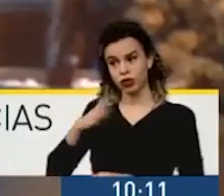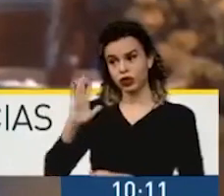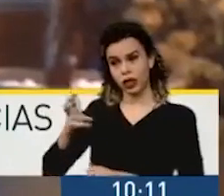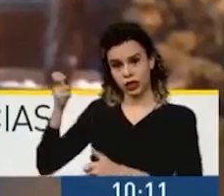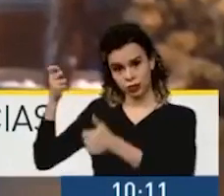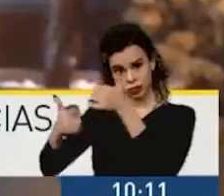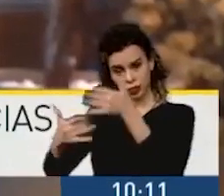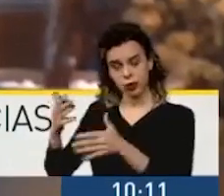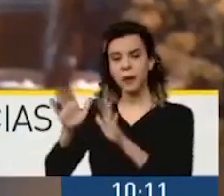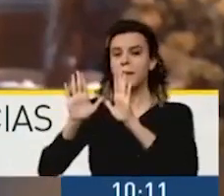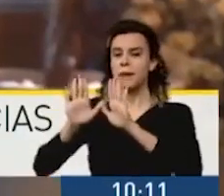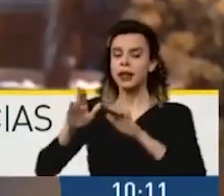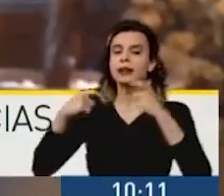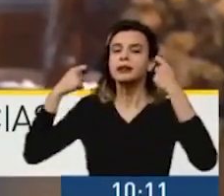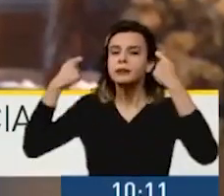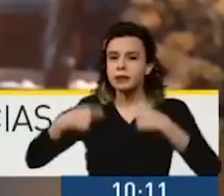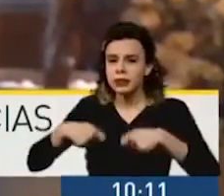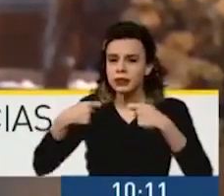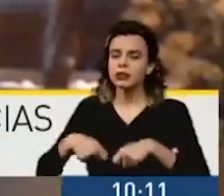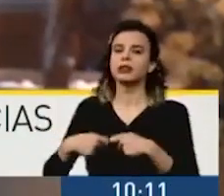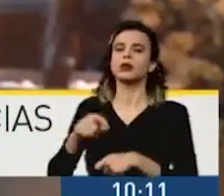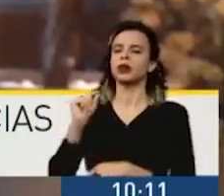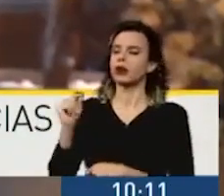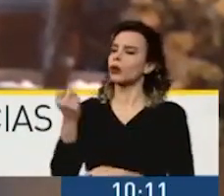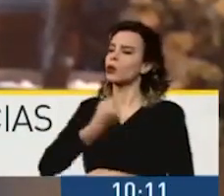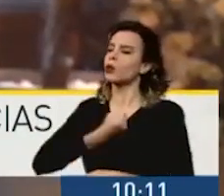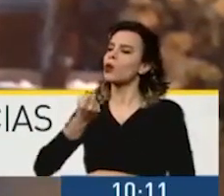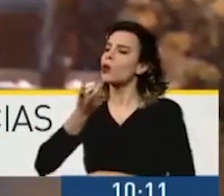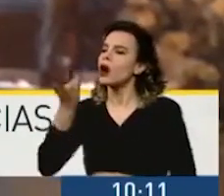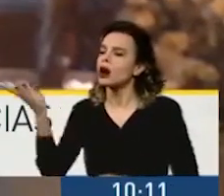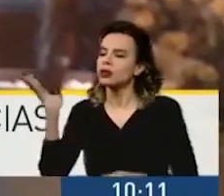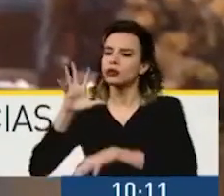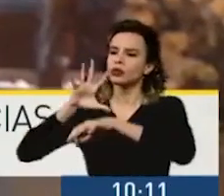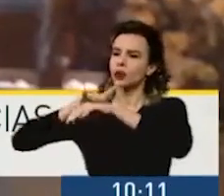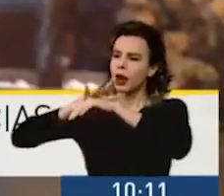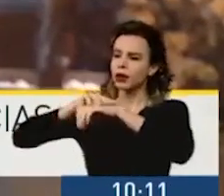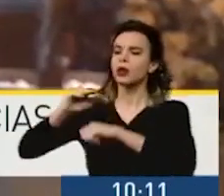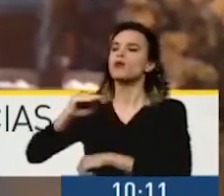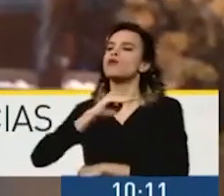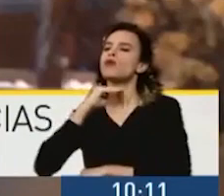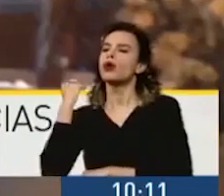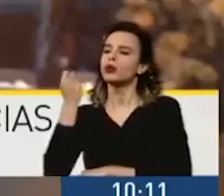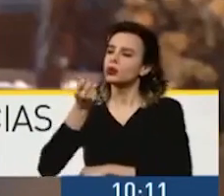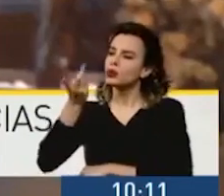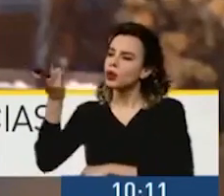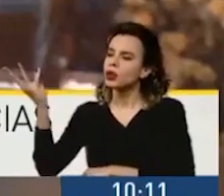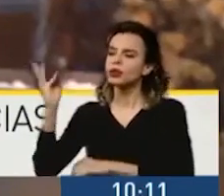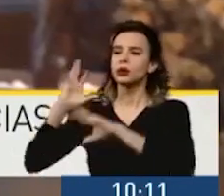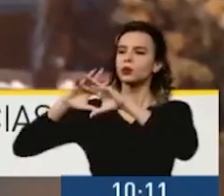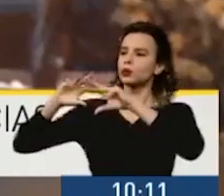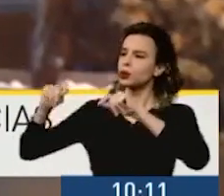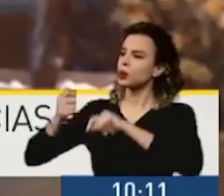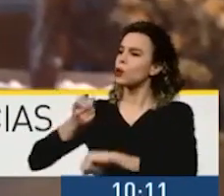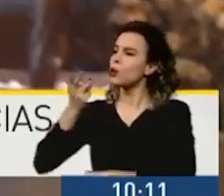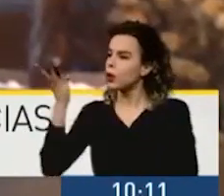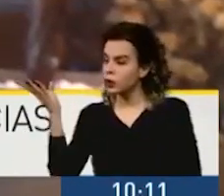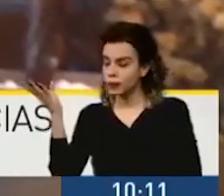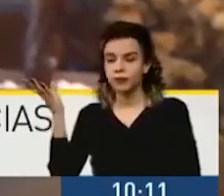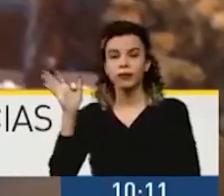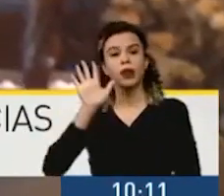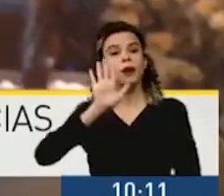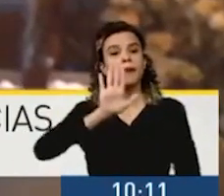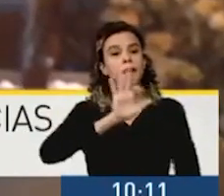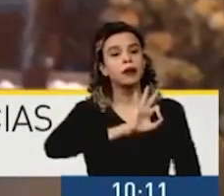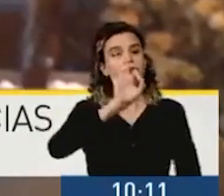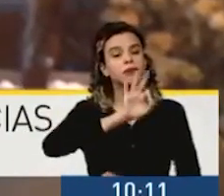sobre isso, mas nós temos lá número de casos, né? Número de mortes, número de pacientes recuperados, e as estatísticas